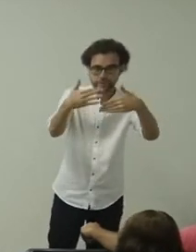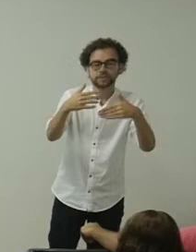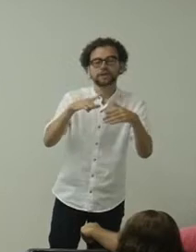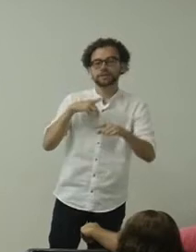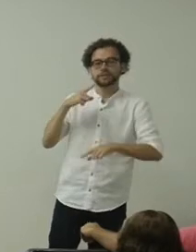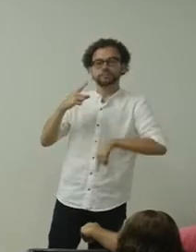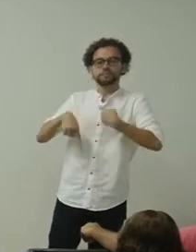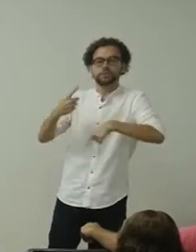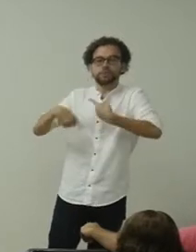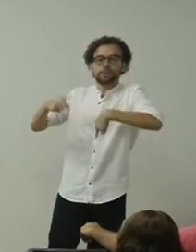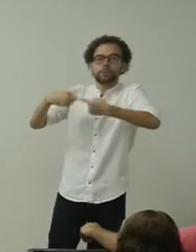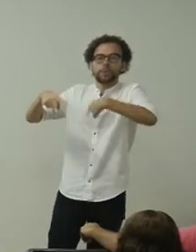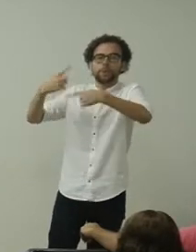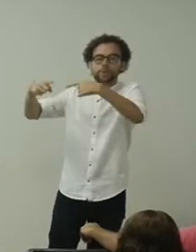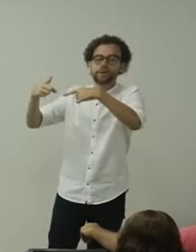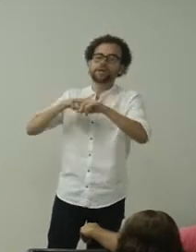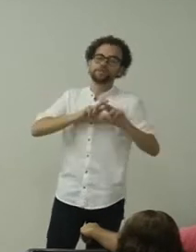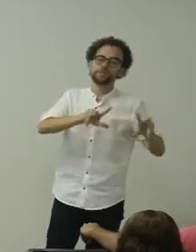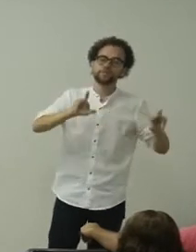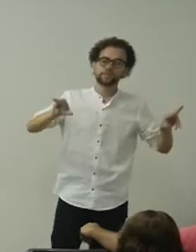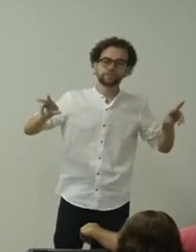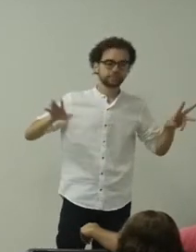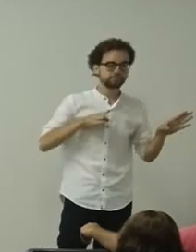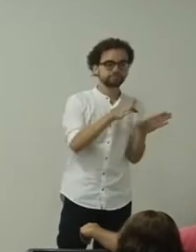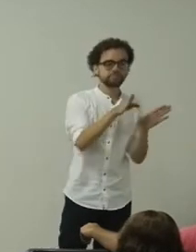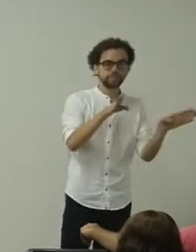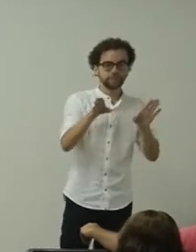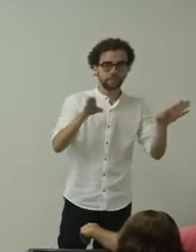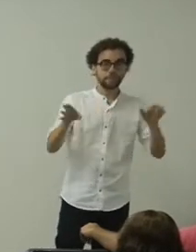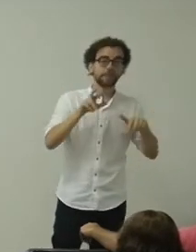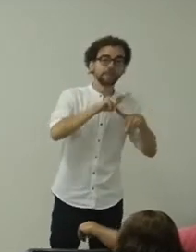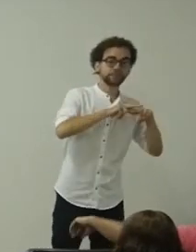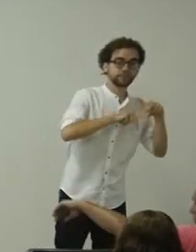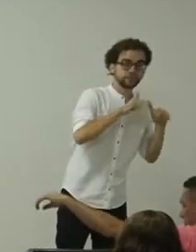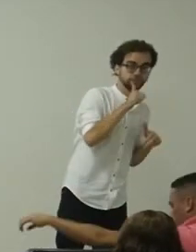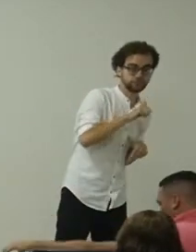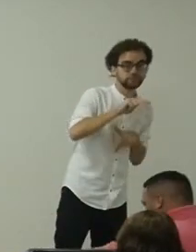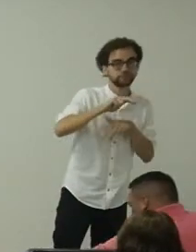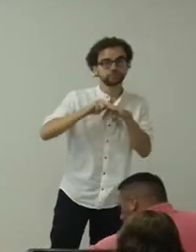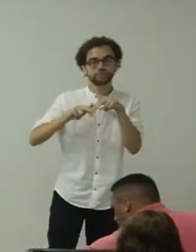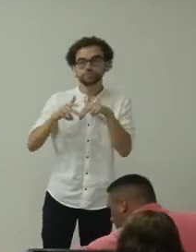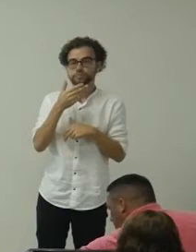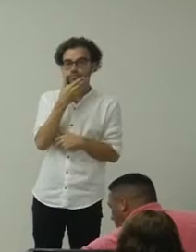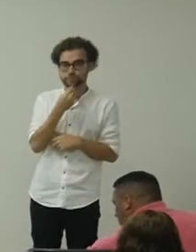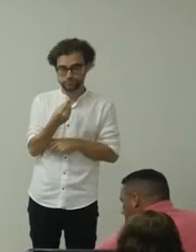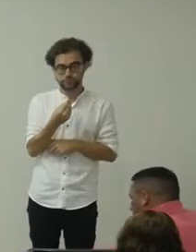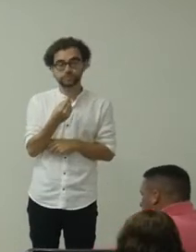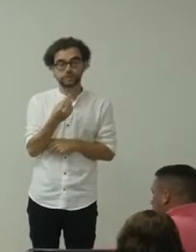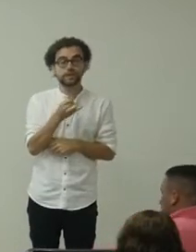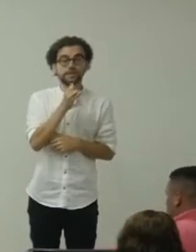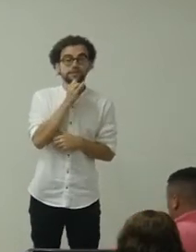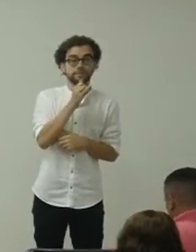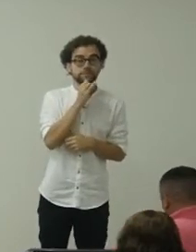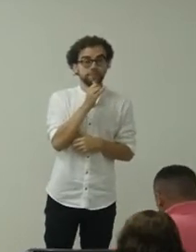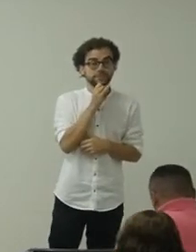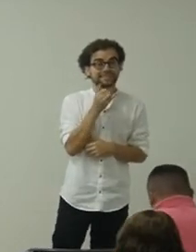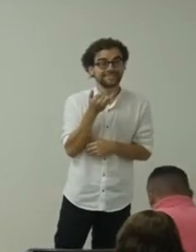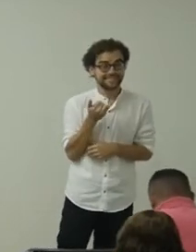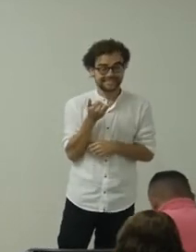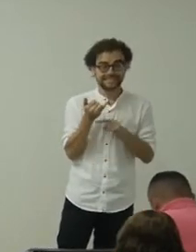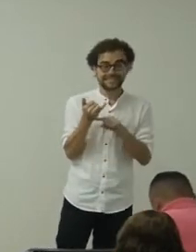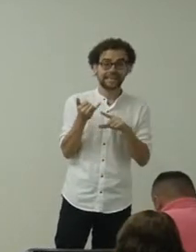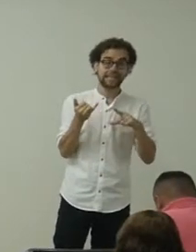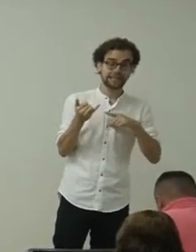essas transformações, elas são diferentes para o gênero feminino e masculino. E aí a gente está falando, por exemplo, de um celular que tanto